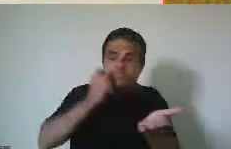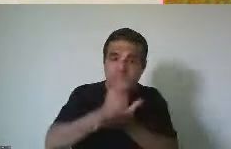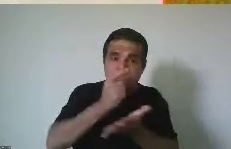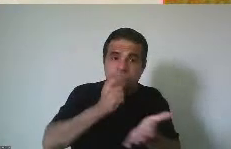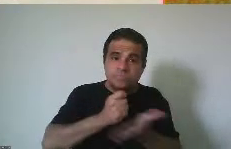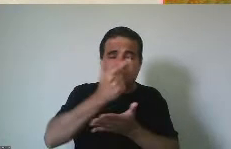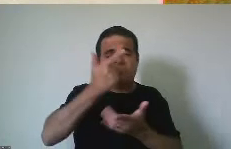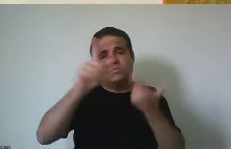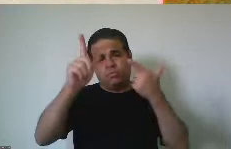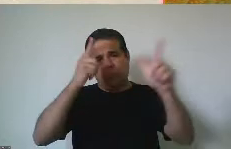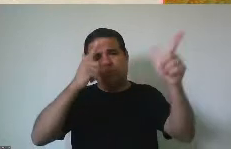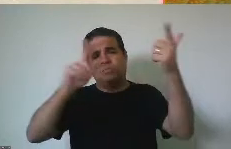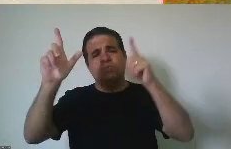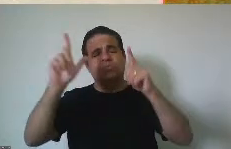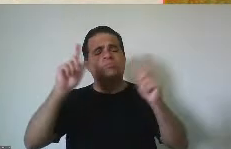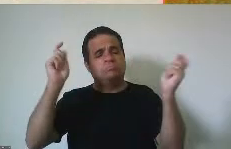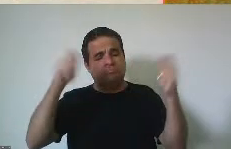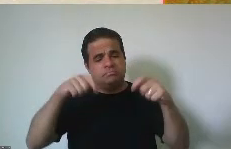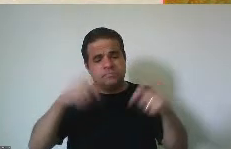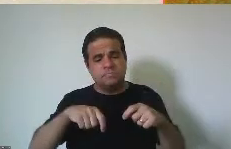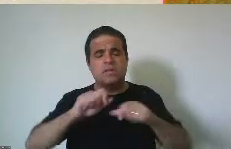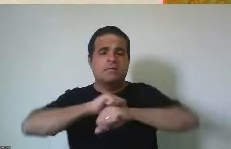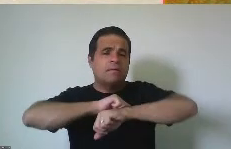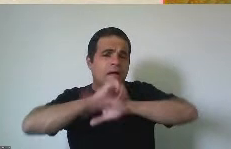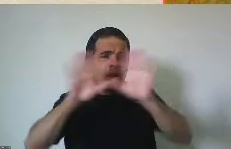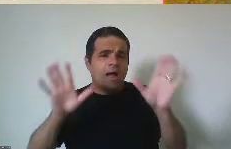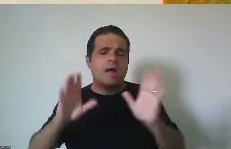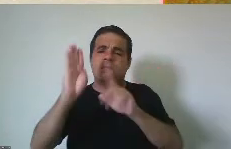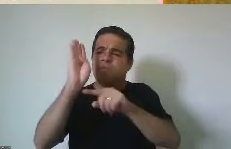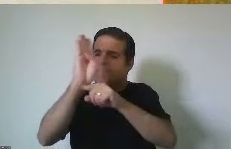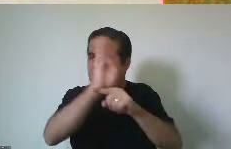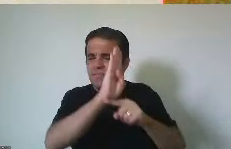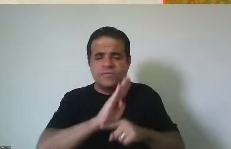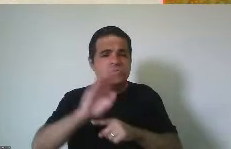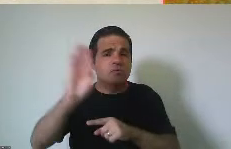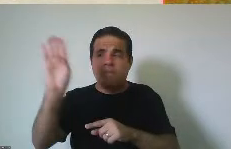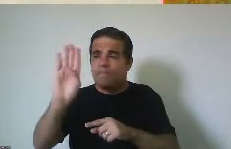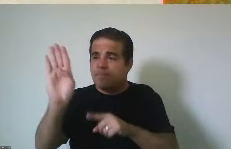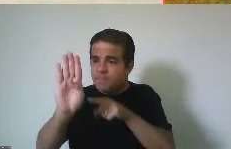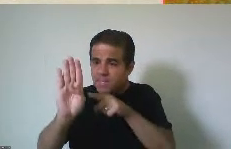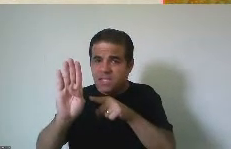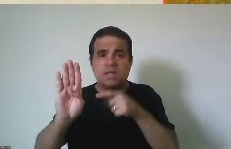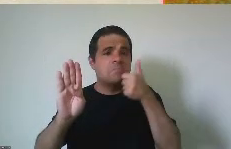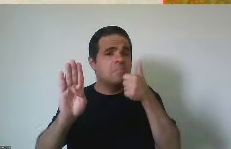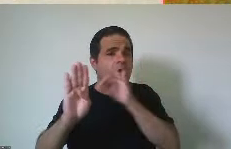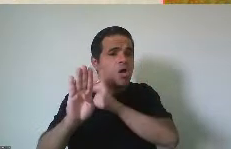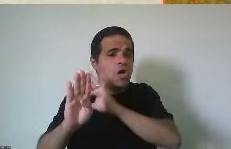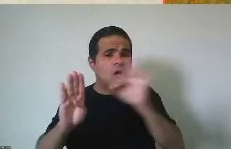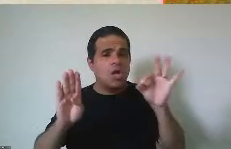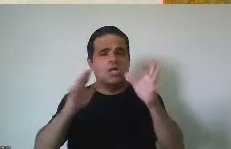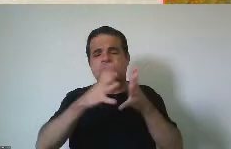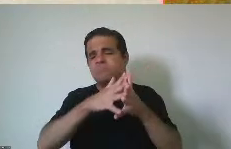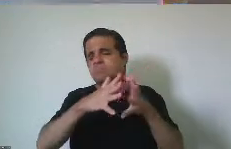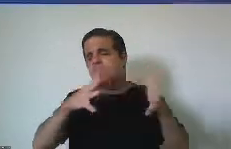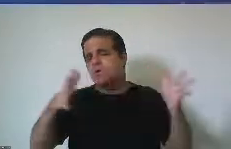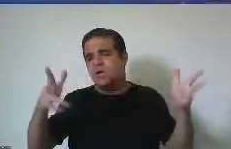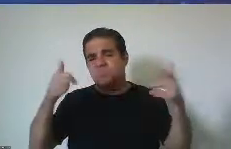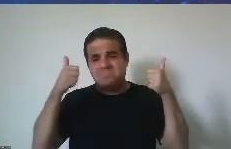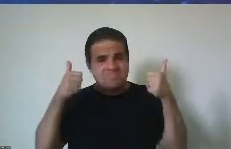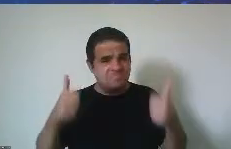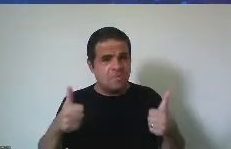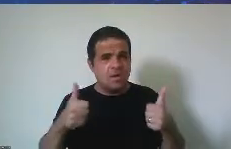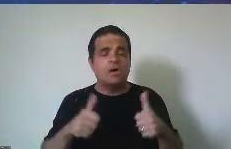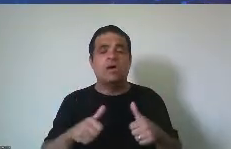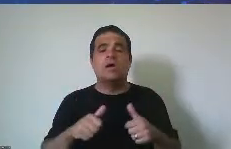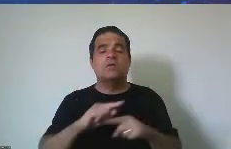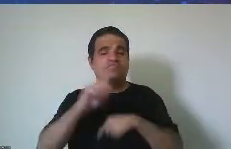outros então tá claro que tem muitos benefícios a bateria tem um rol amplo né de